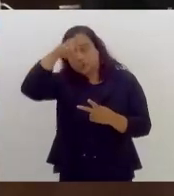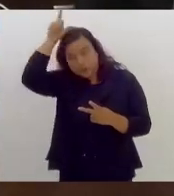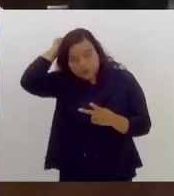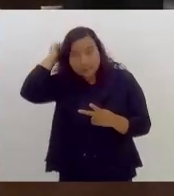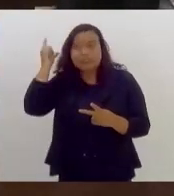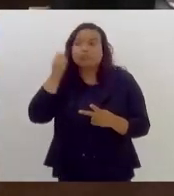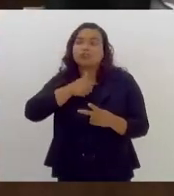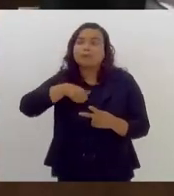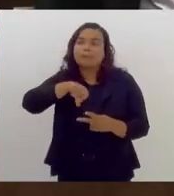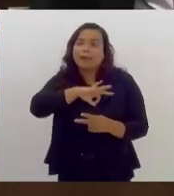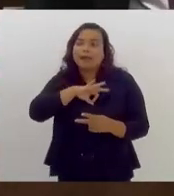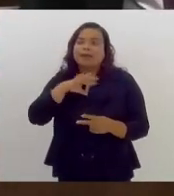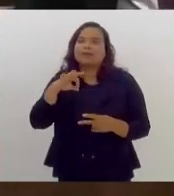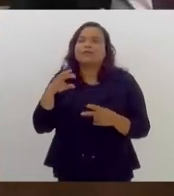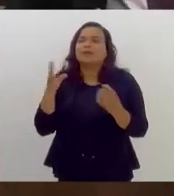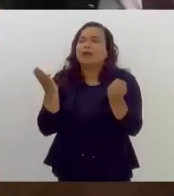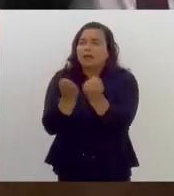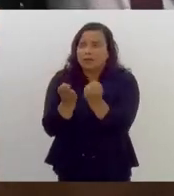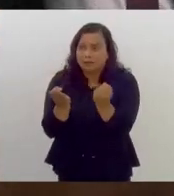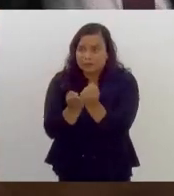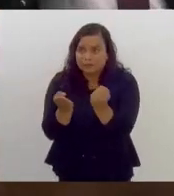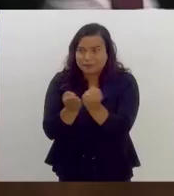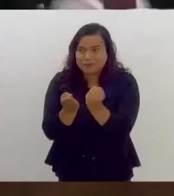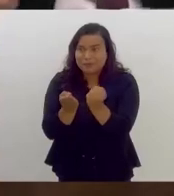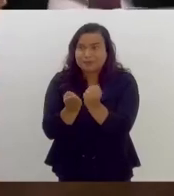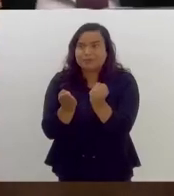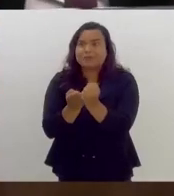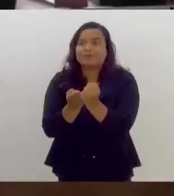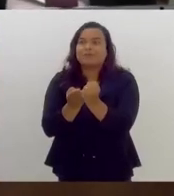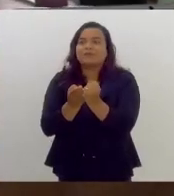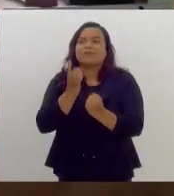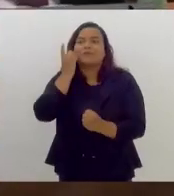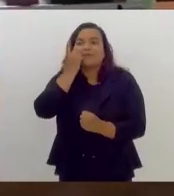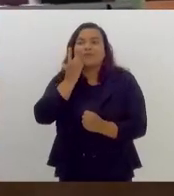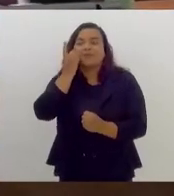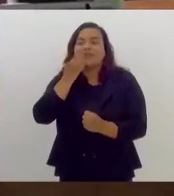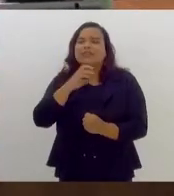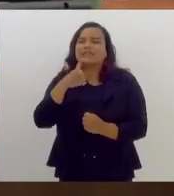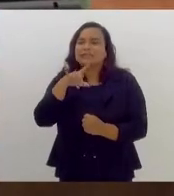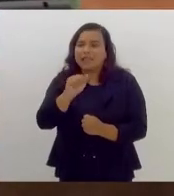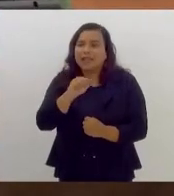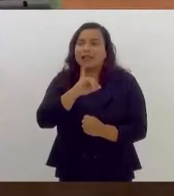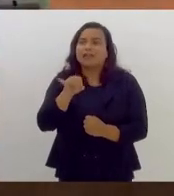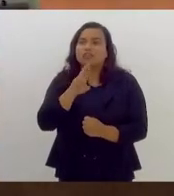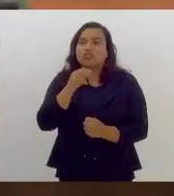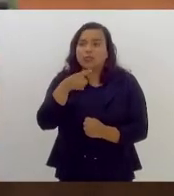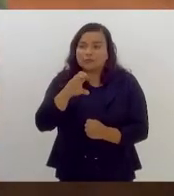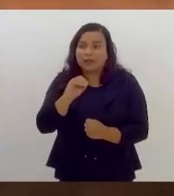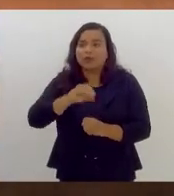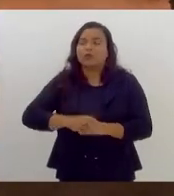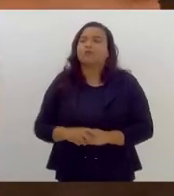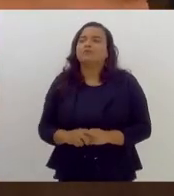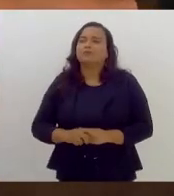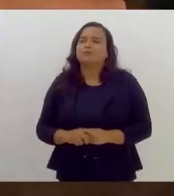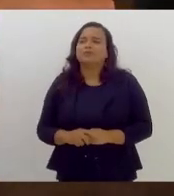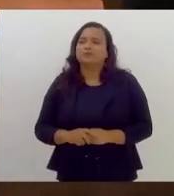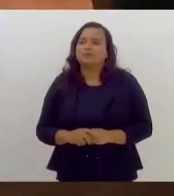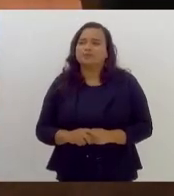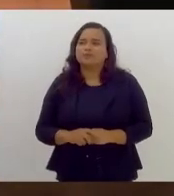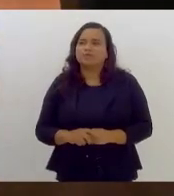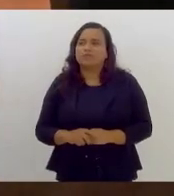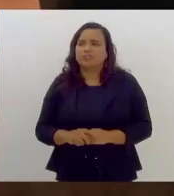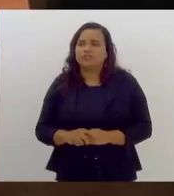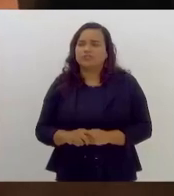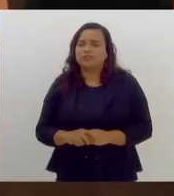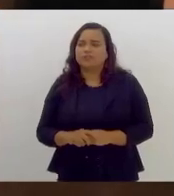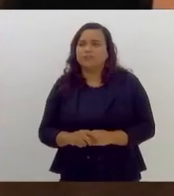deputado Samuel Malafaia, deputada Célia Jordão. Publica aqui minha indicação da Luiz Serginho, pode ser